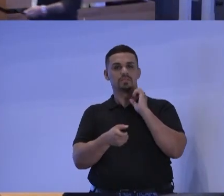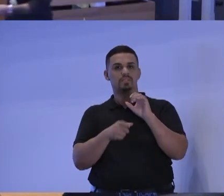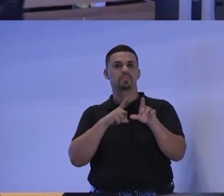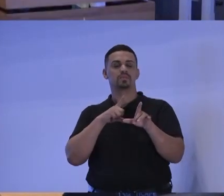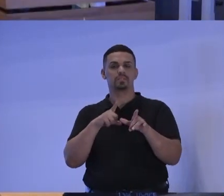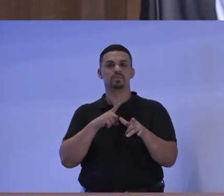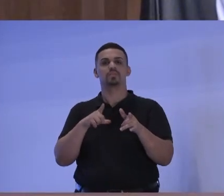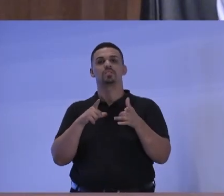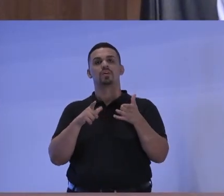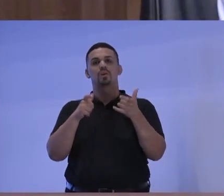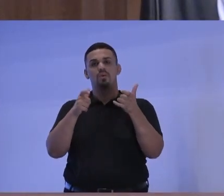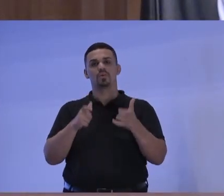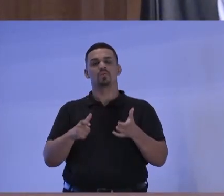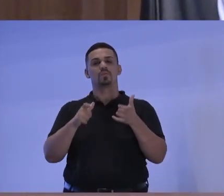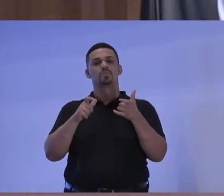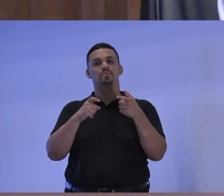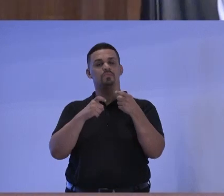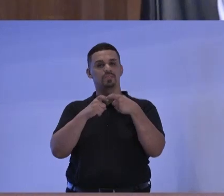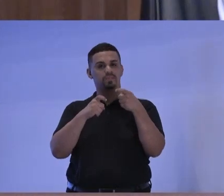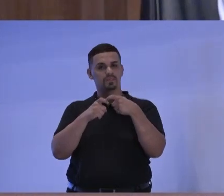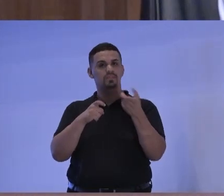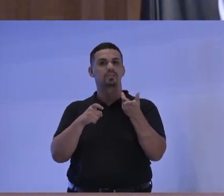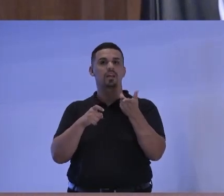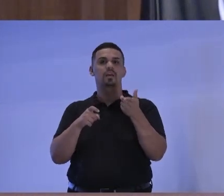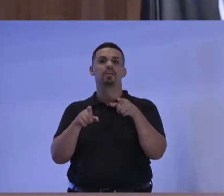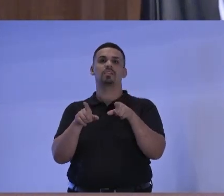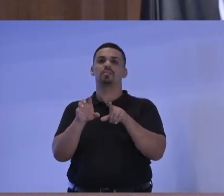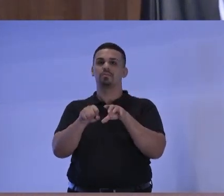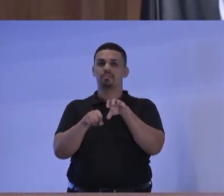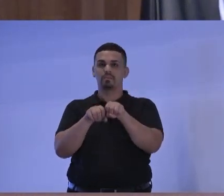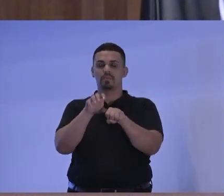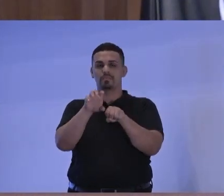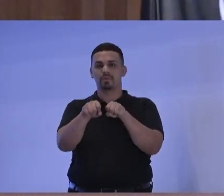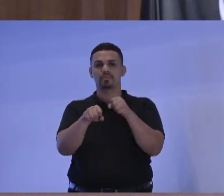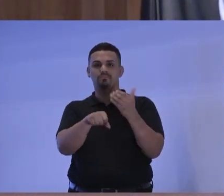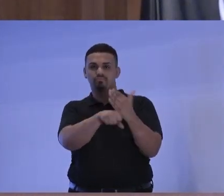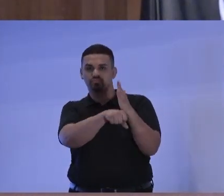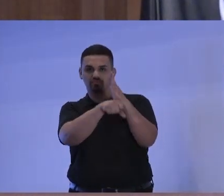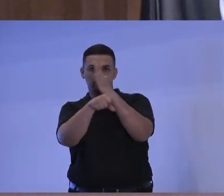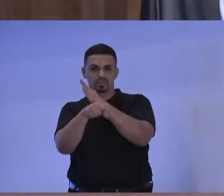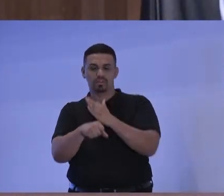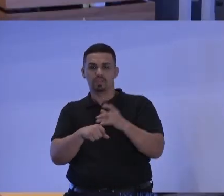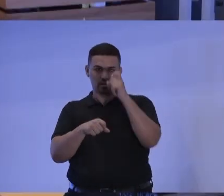Médicas pela Faculdade de Medicina da USP e é preceptora de residência médica do Agarram.